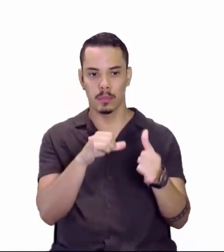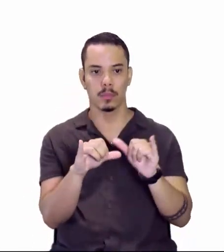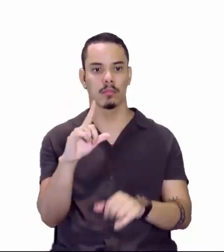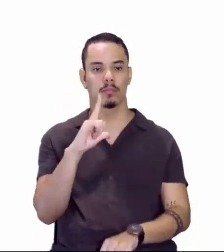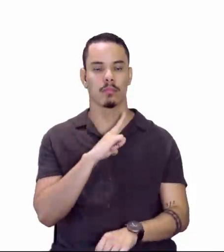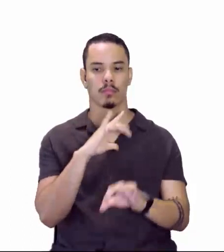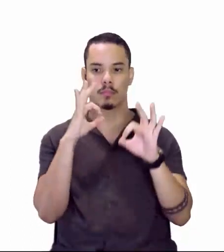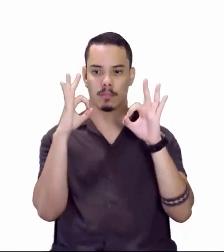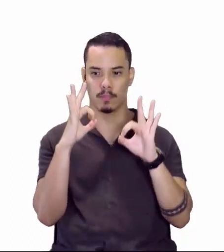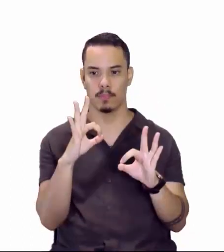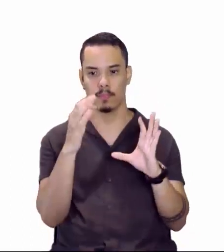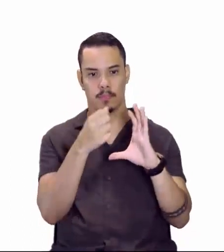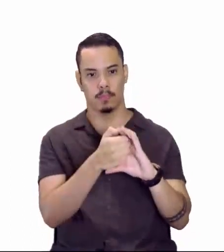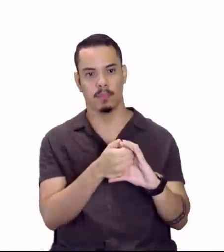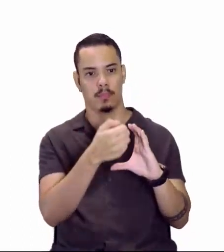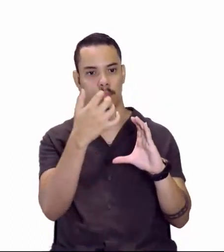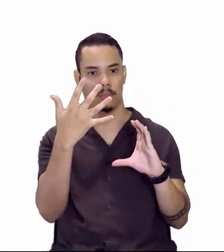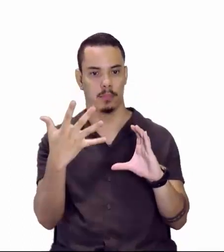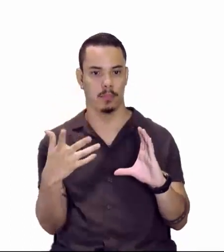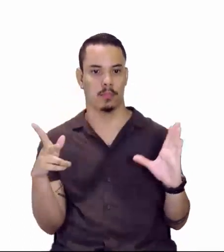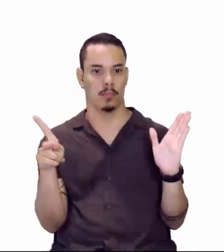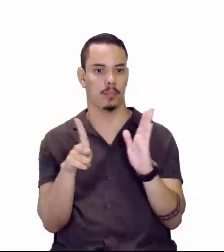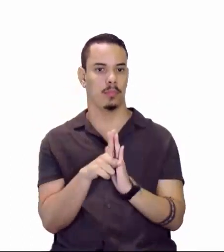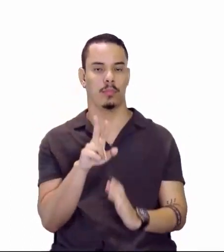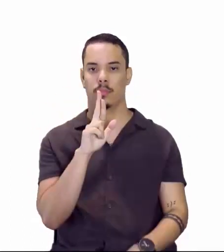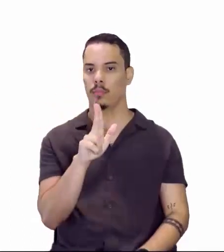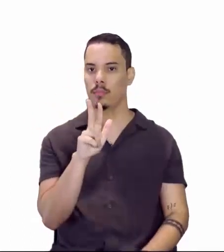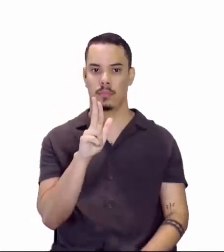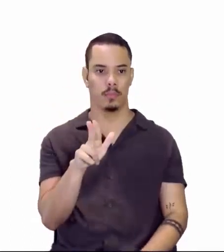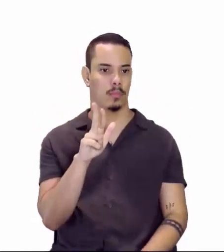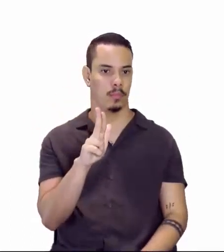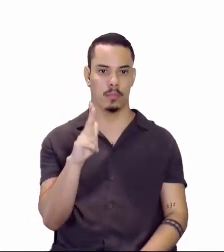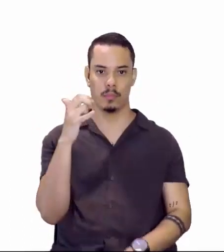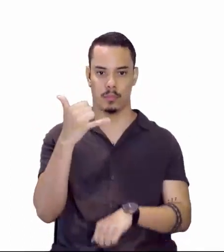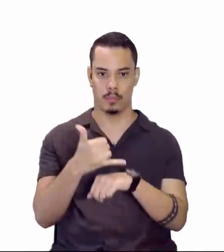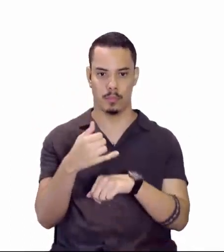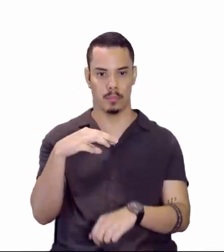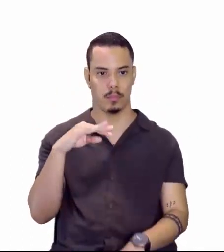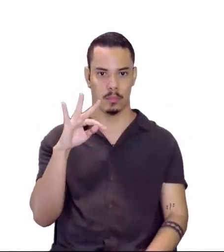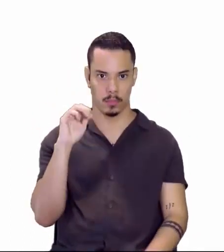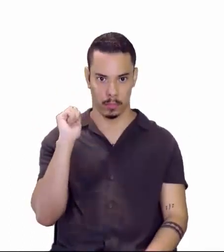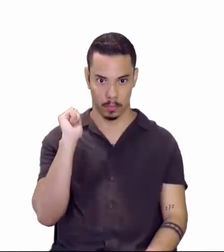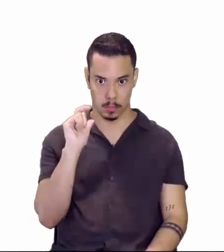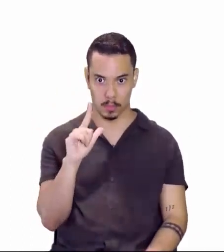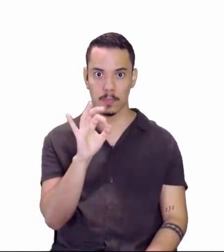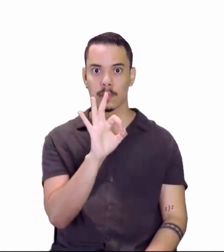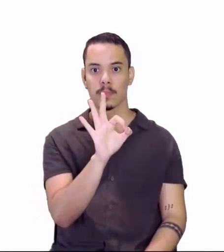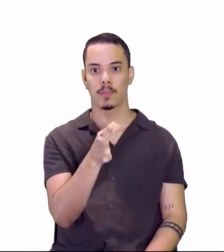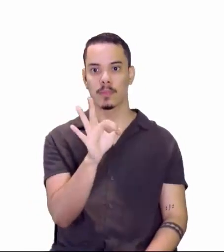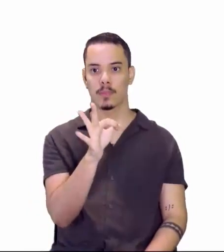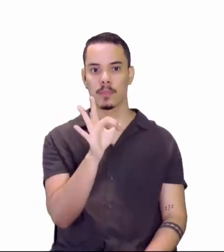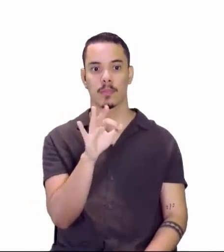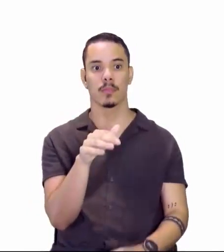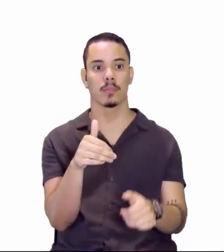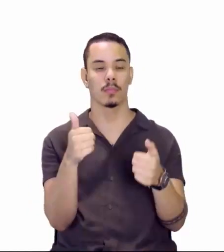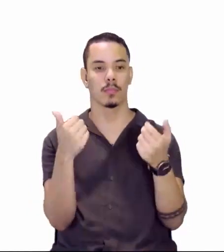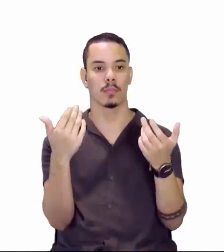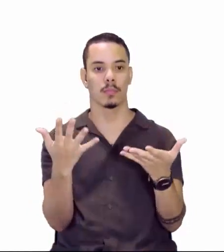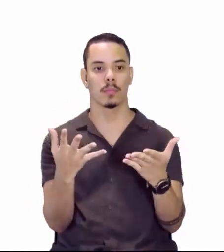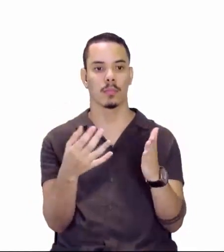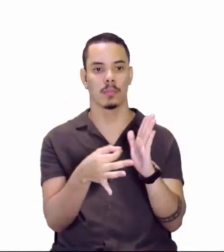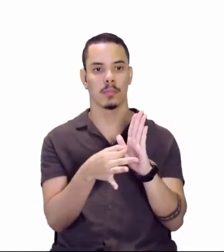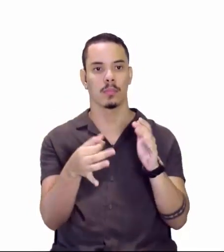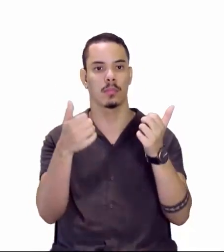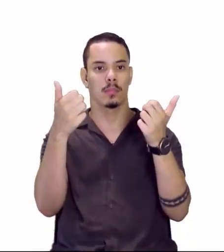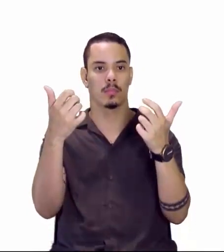exatamente as características dos não metais. Beleza? Portanto, vamos ali no